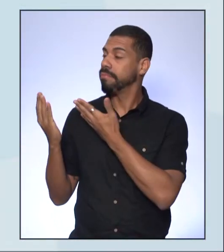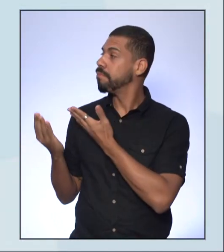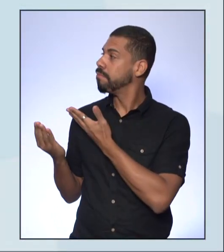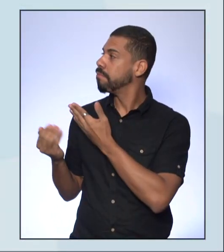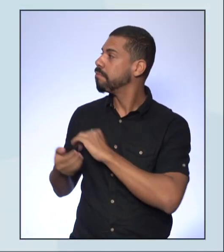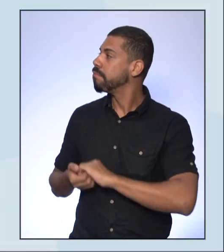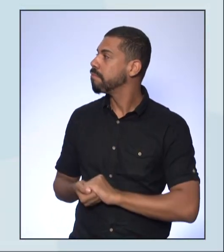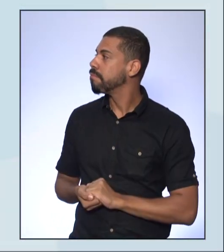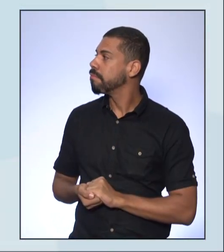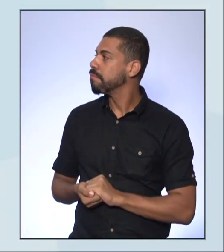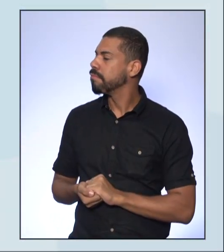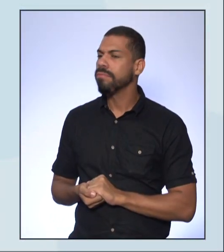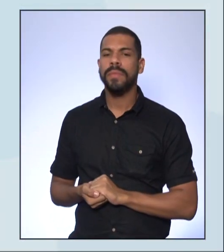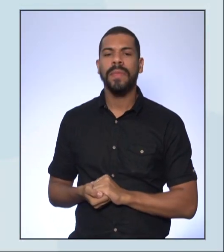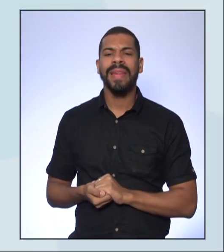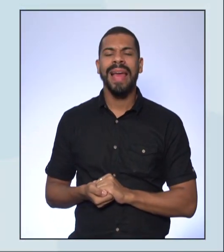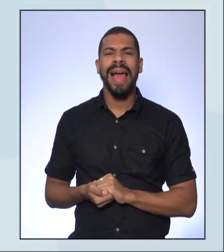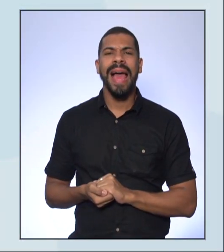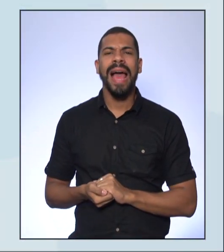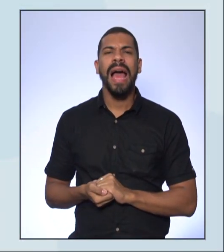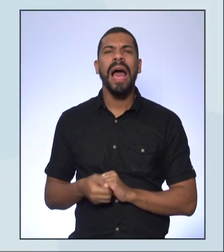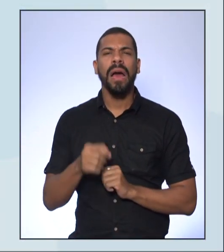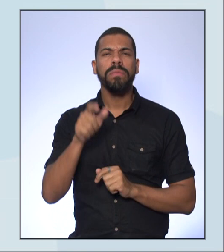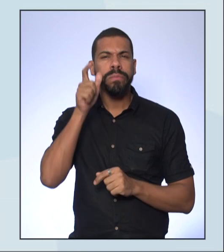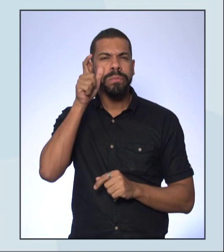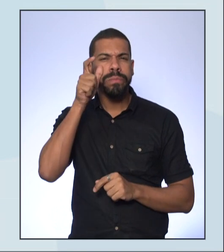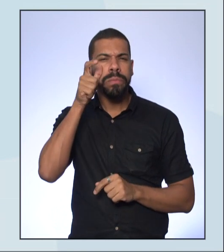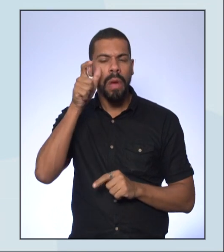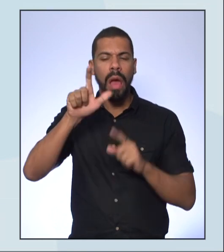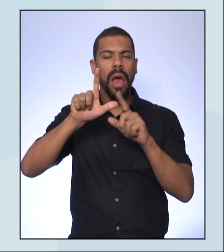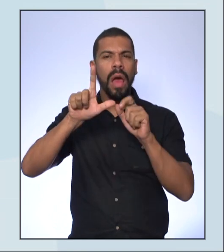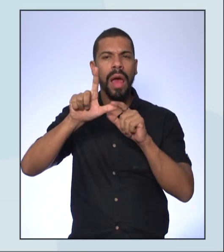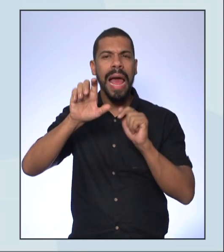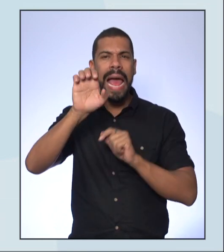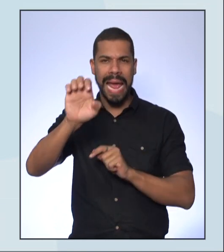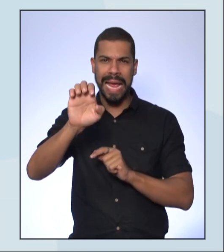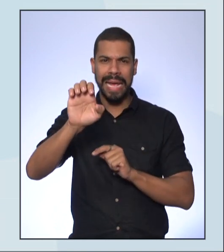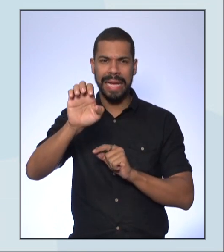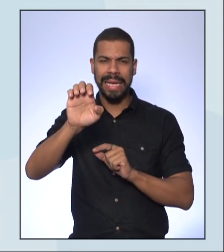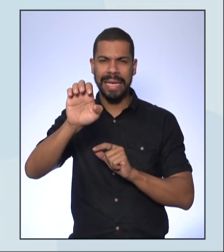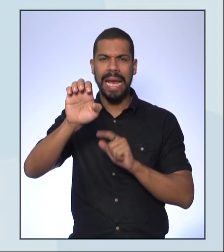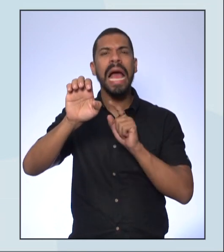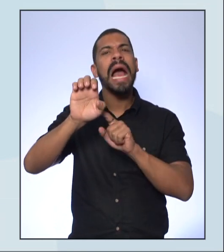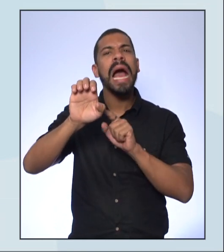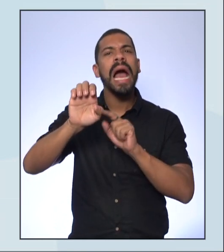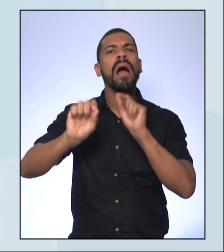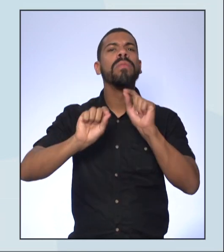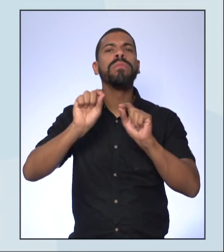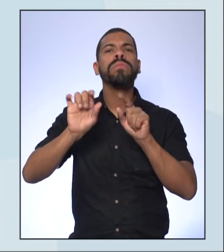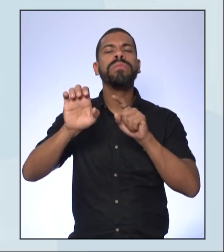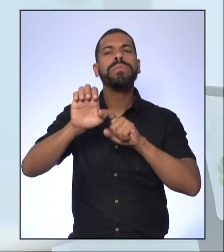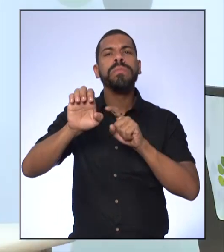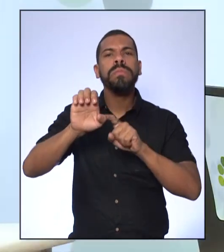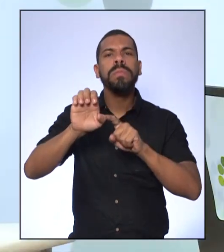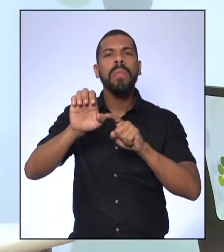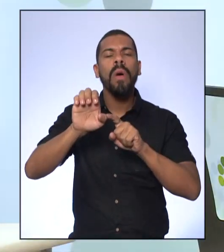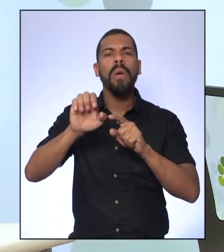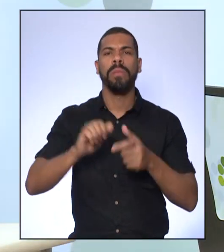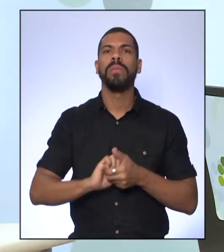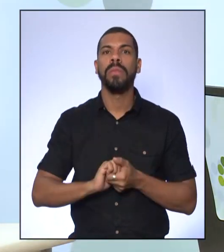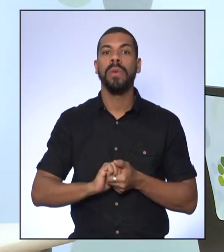um destaque nesse E, né, esse é o preparo. Então, vocês sabem que qualquer coisa que eu divido numa fórmula, eu vou estar